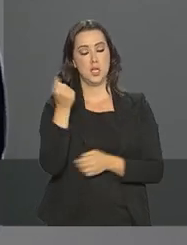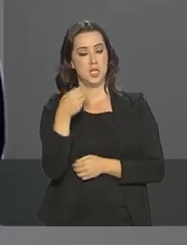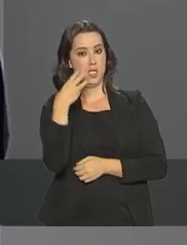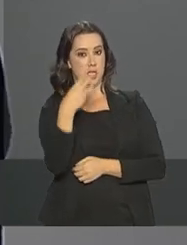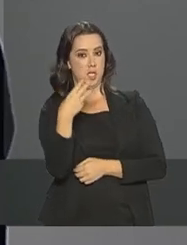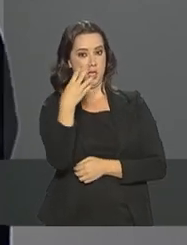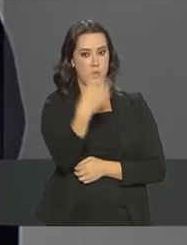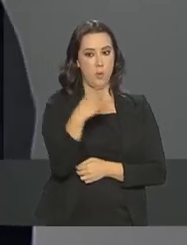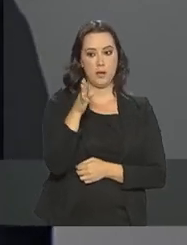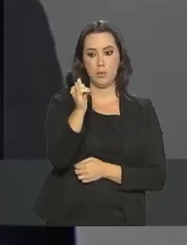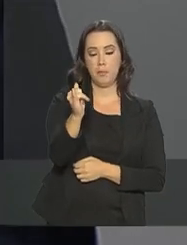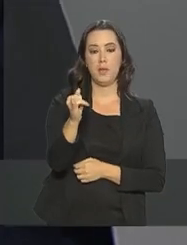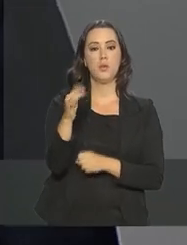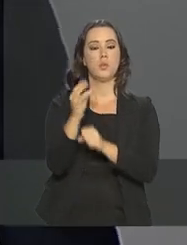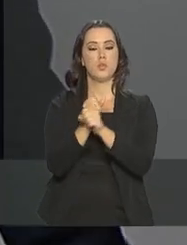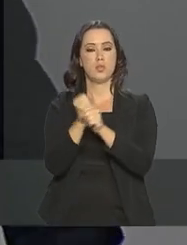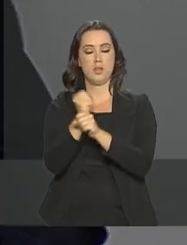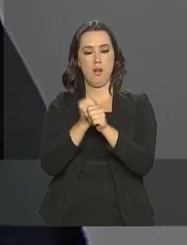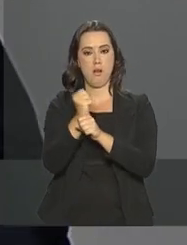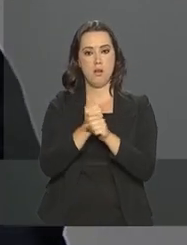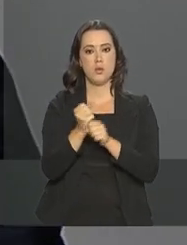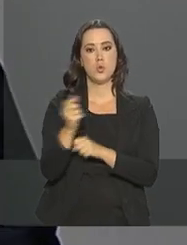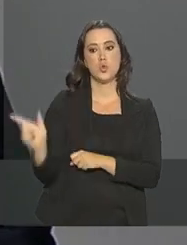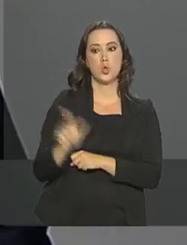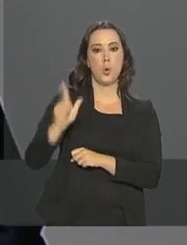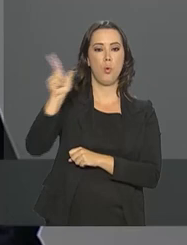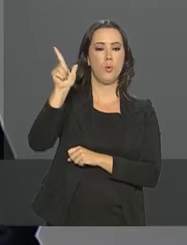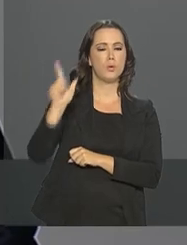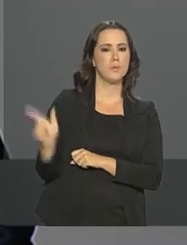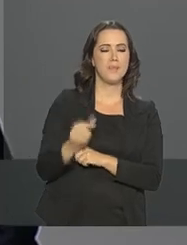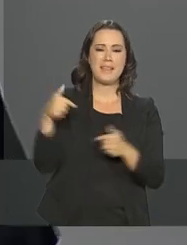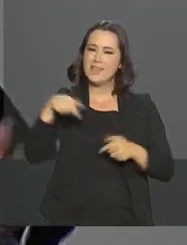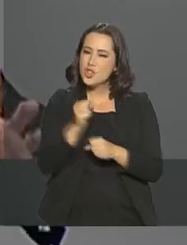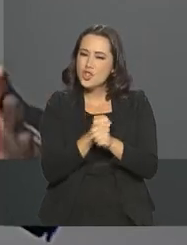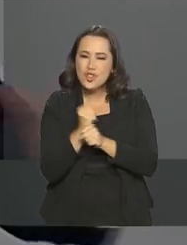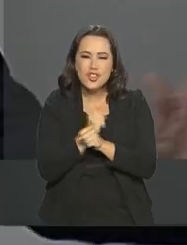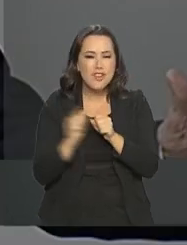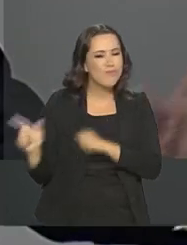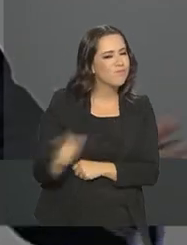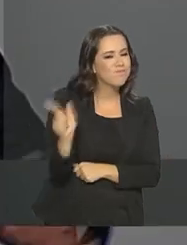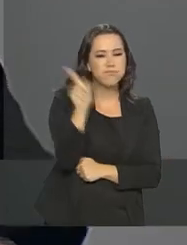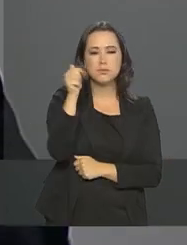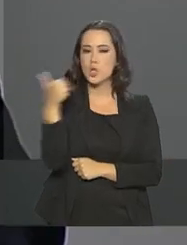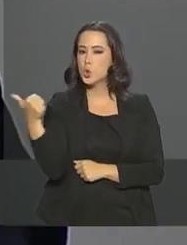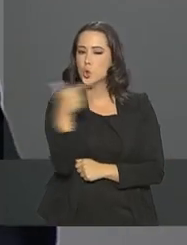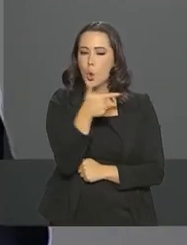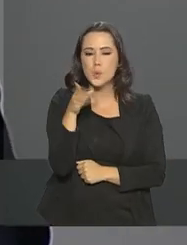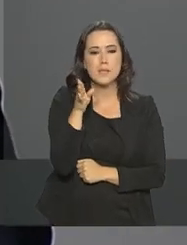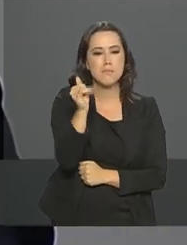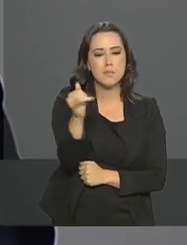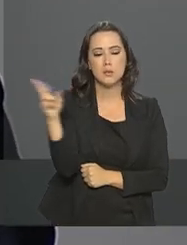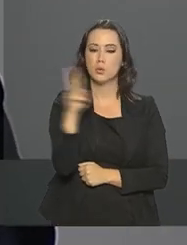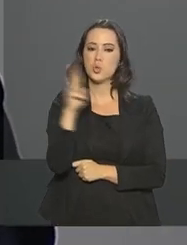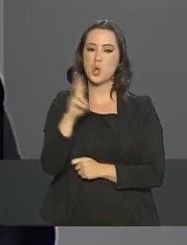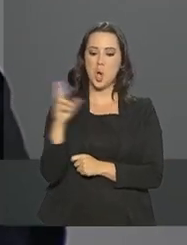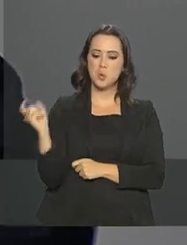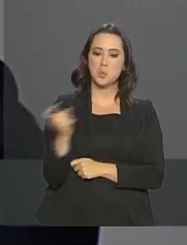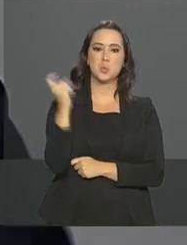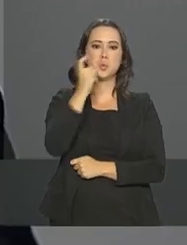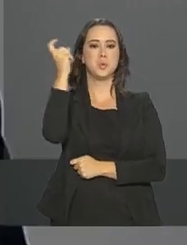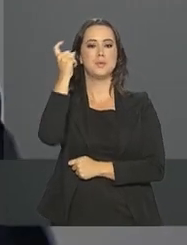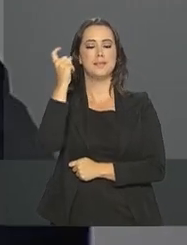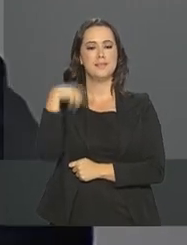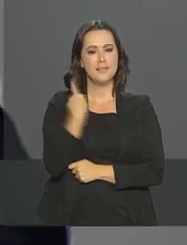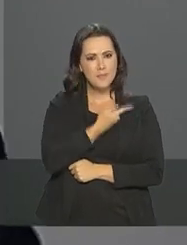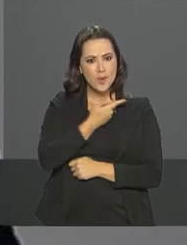neste ano nós vamos ultrapassar 12 bilhões de reais de lucro da caixa econômica federal ou